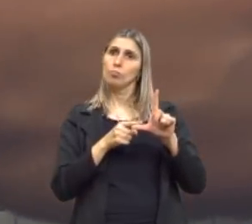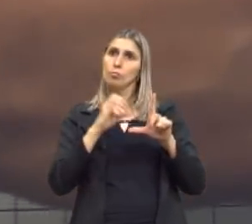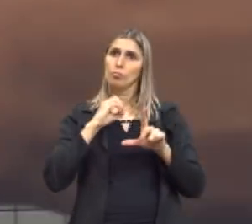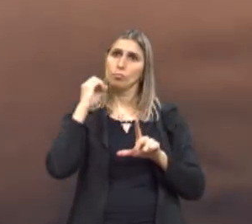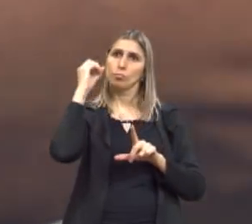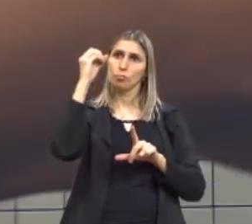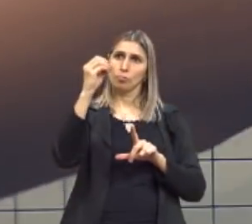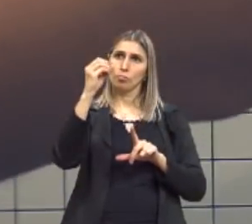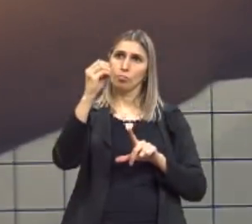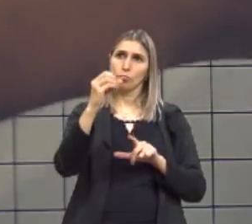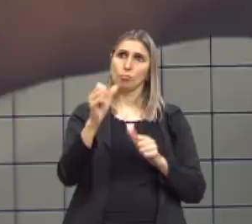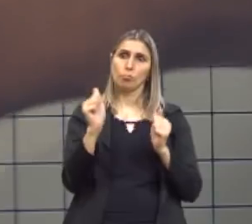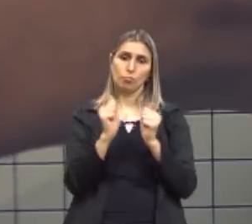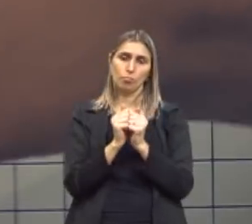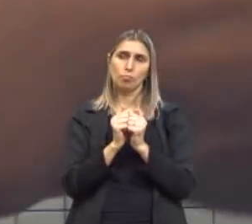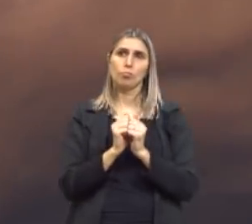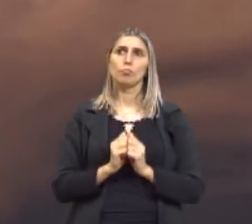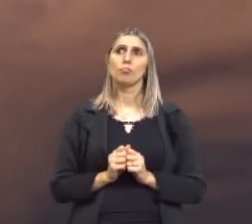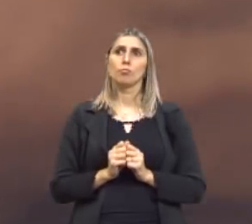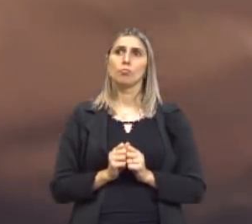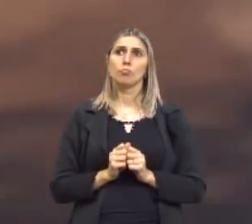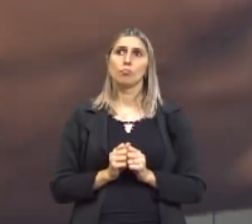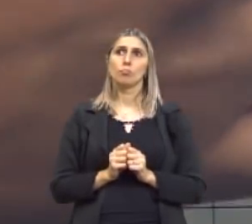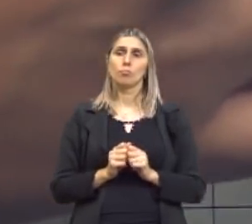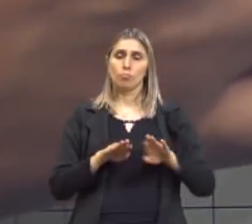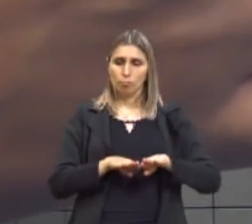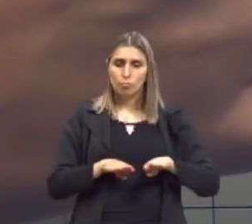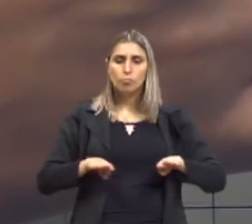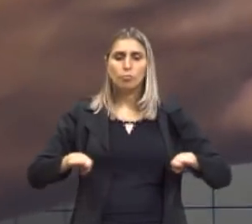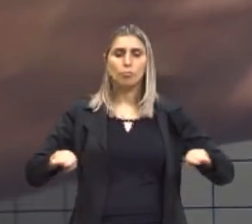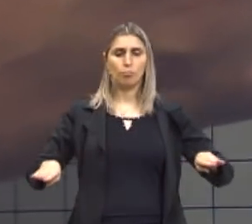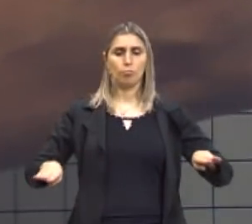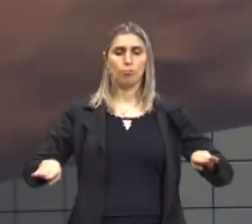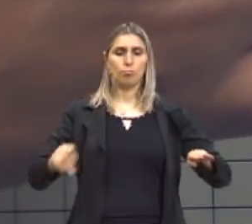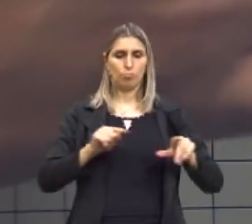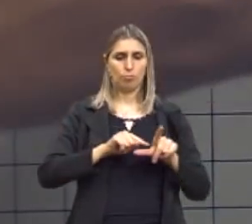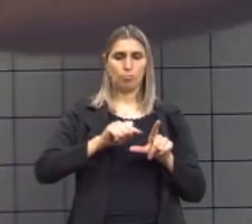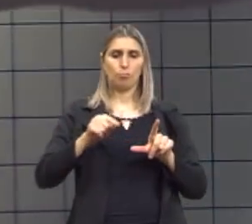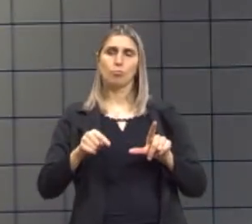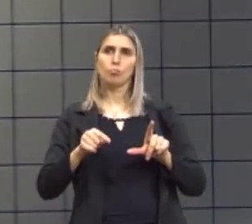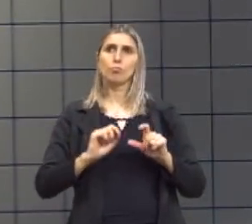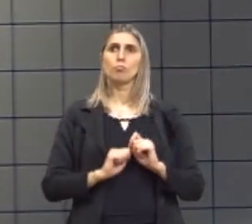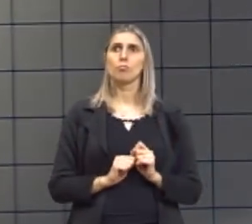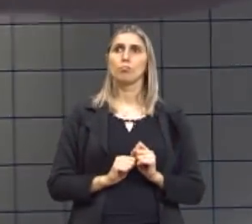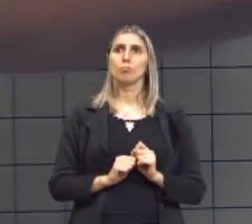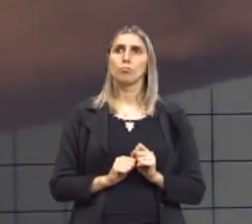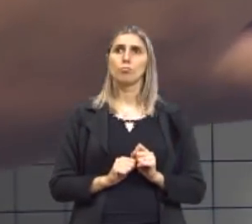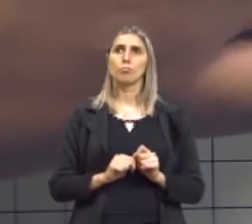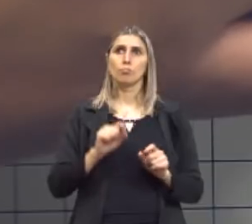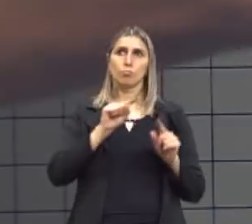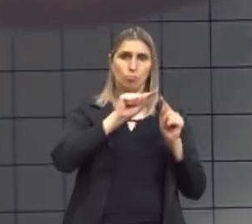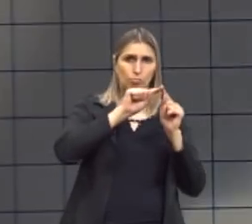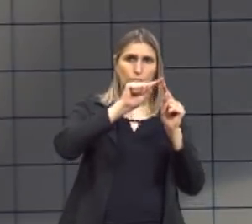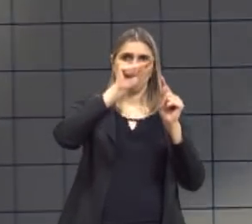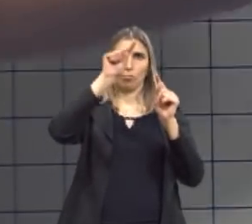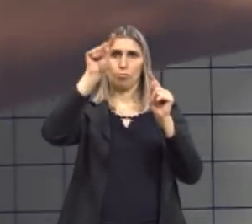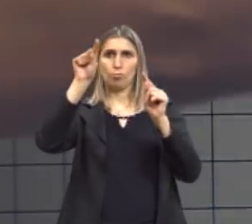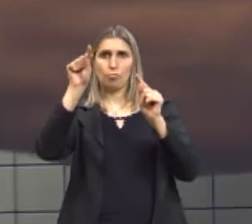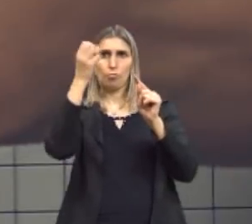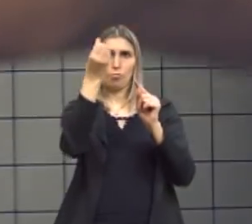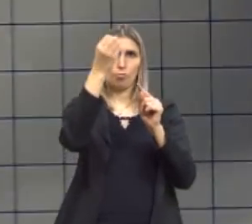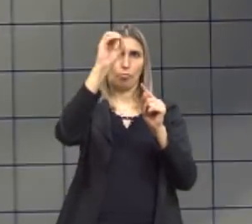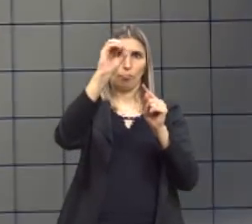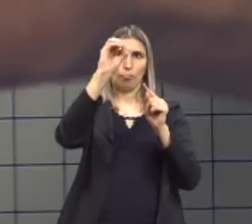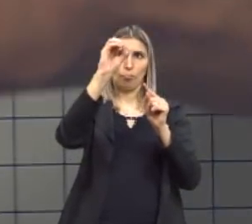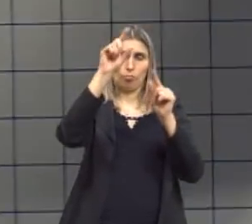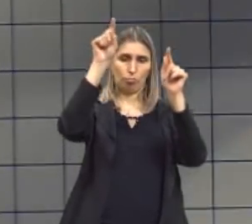com, né, a superfície, e aqui está formando 60 graus